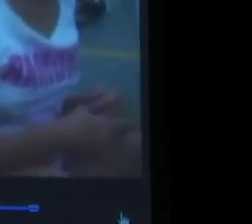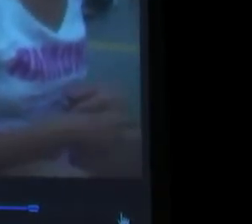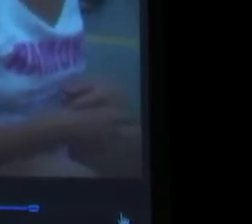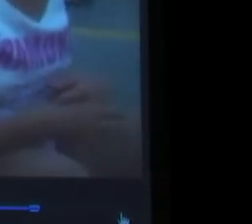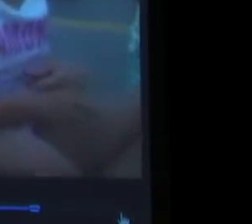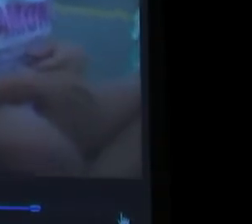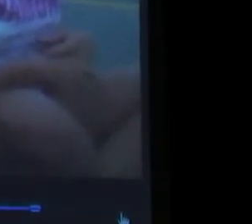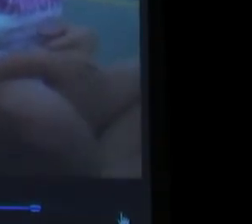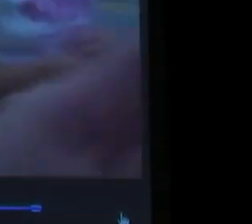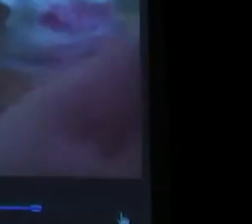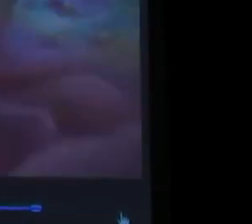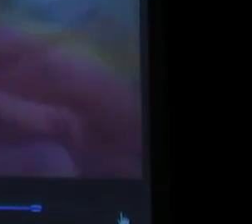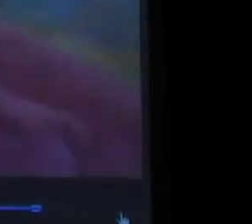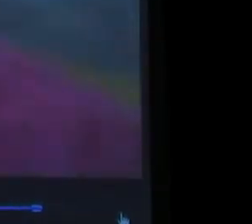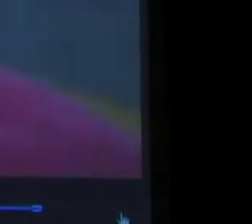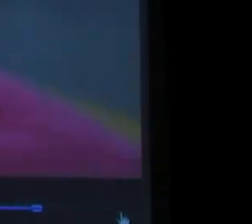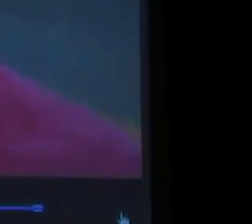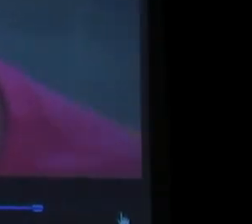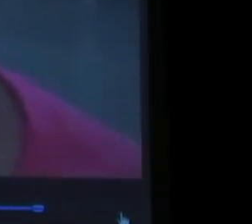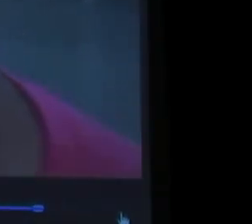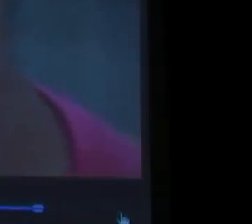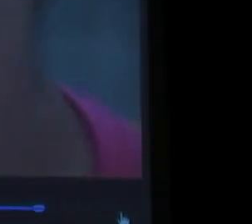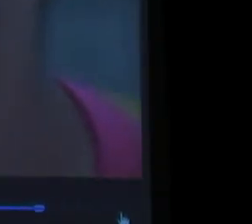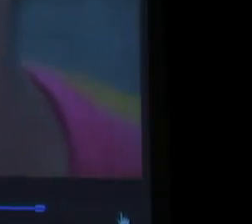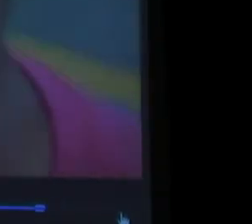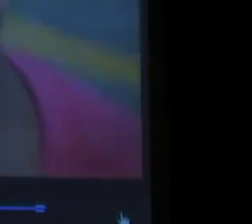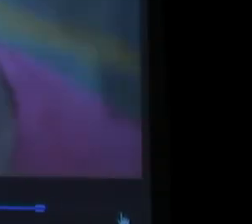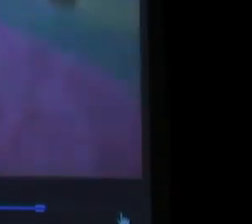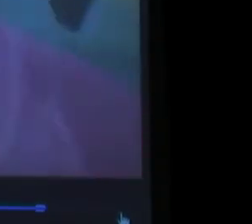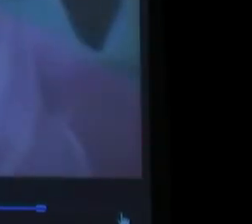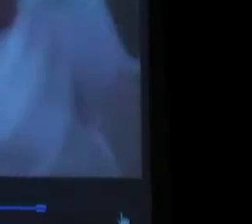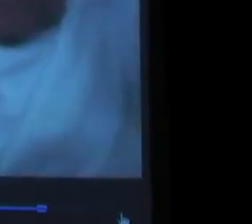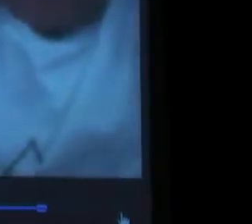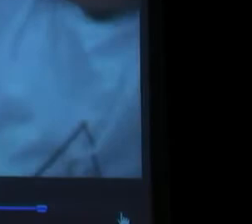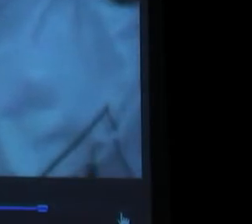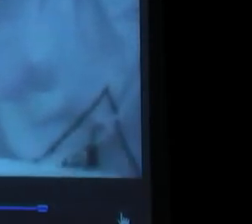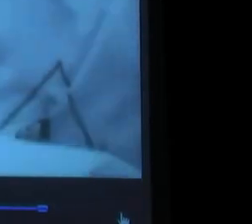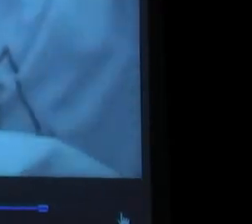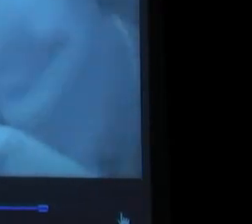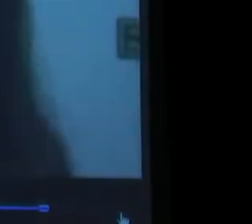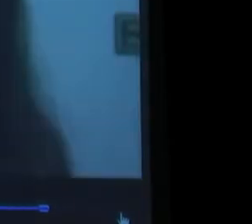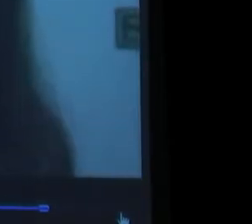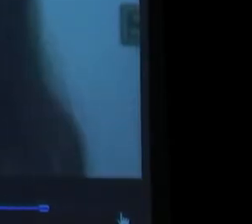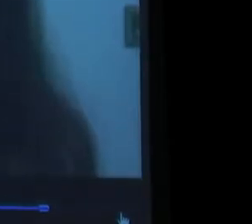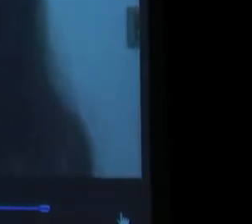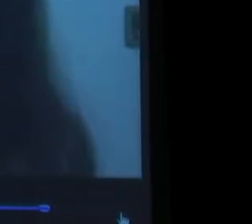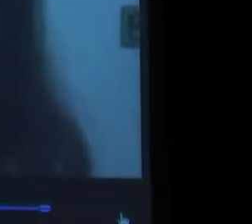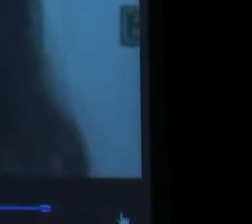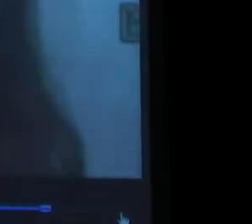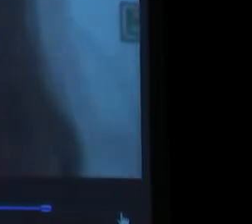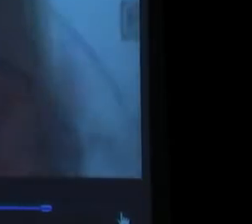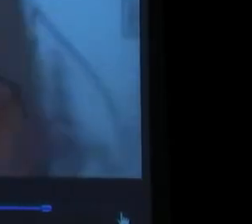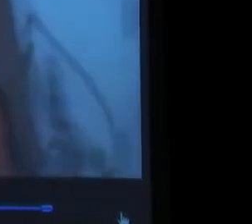tão especiais, nos faz ser, de fato, parte de um todo.